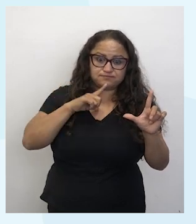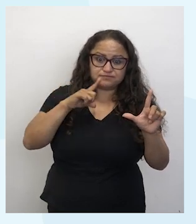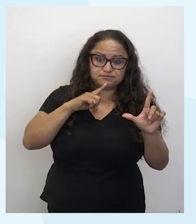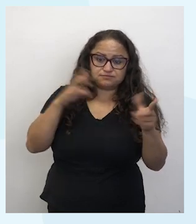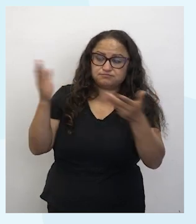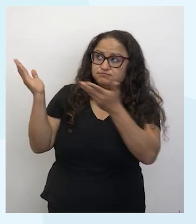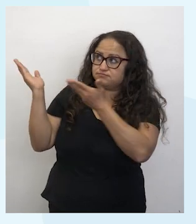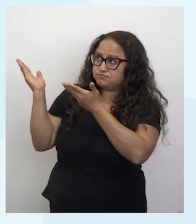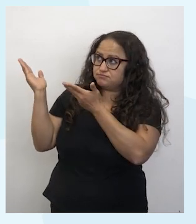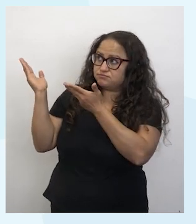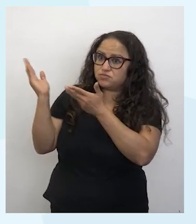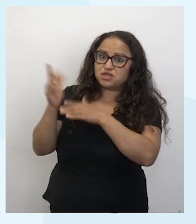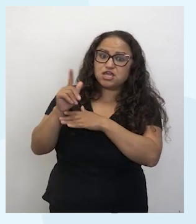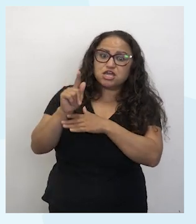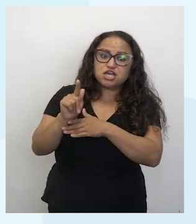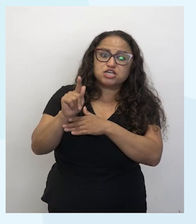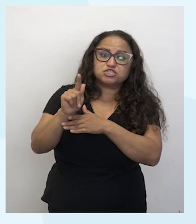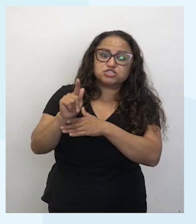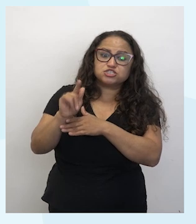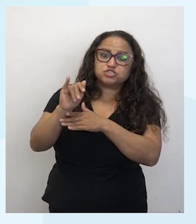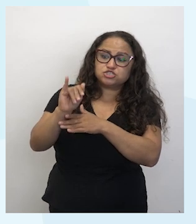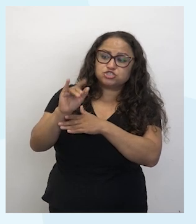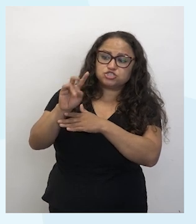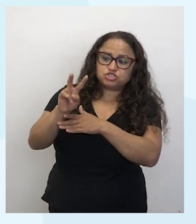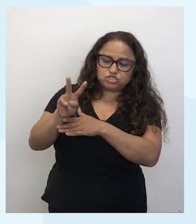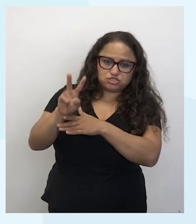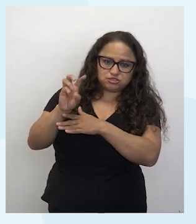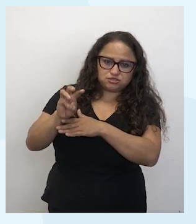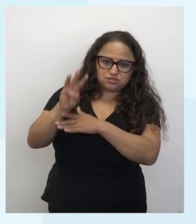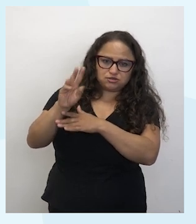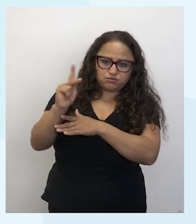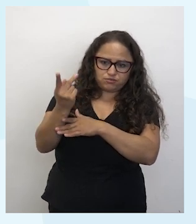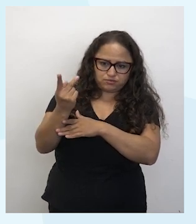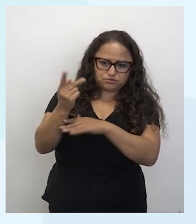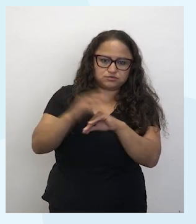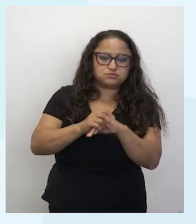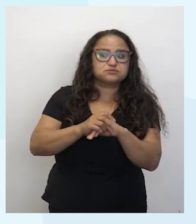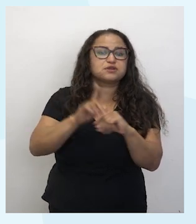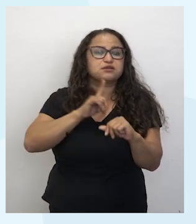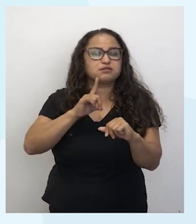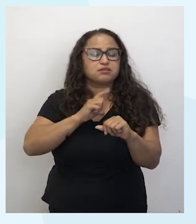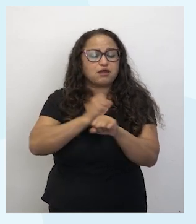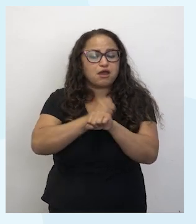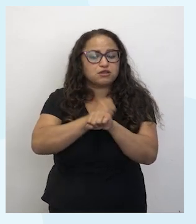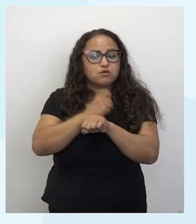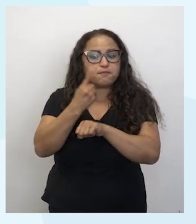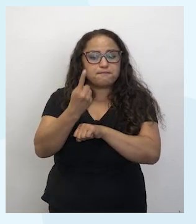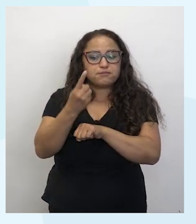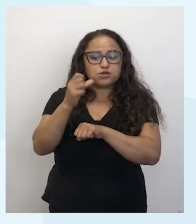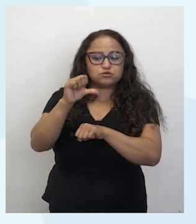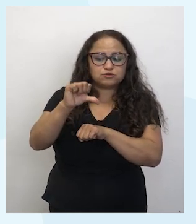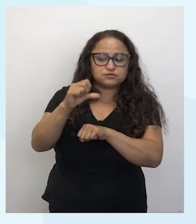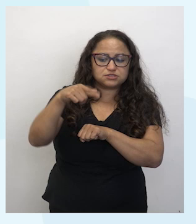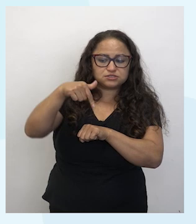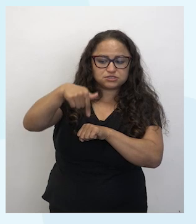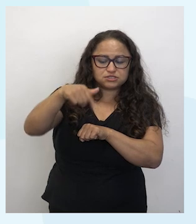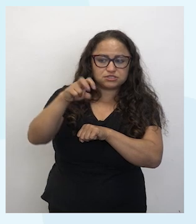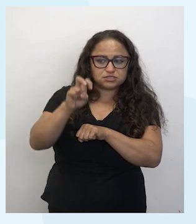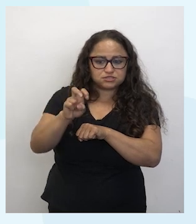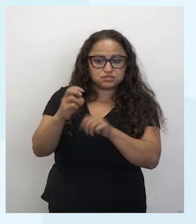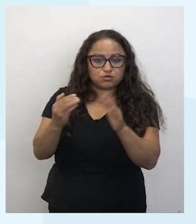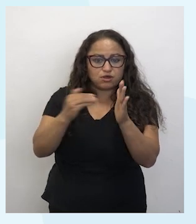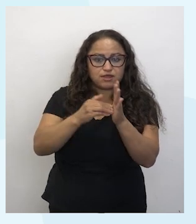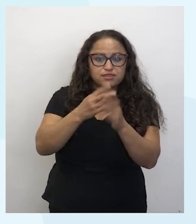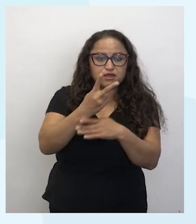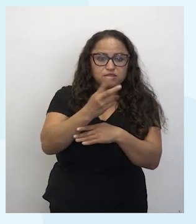em gigawatts-hora, então é unidade de energia. E ao longo dos anos, de 1975 até 2005, né, observa,